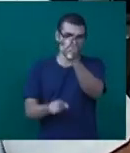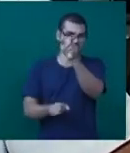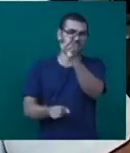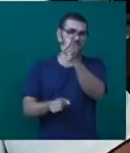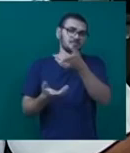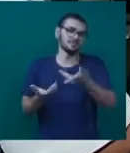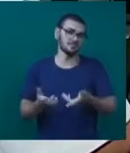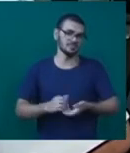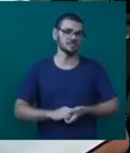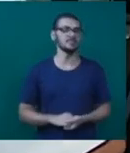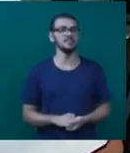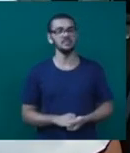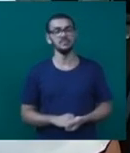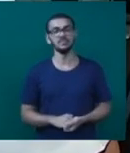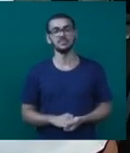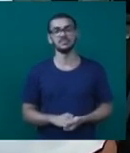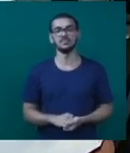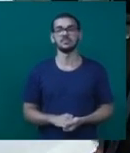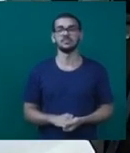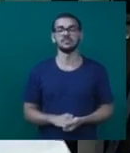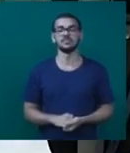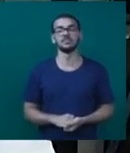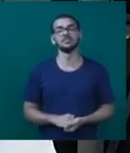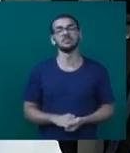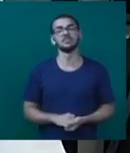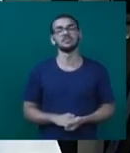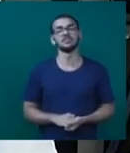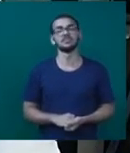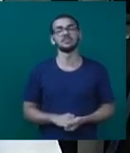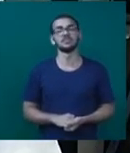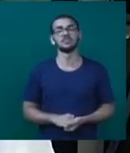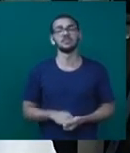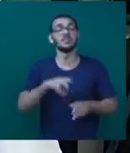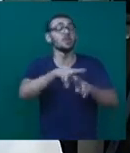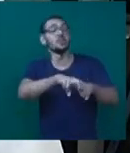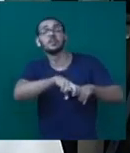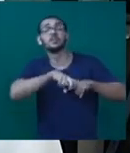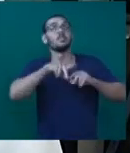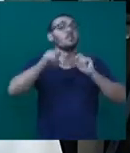a parte posterior das costas. Tudo isso causado por